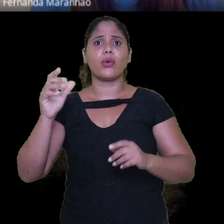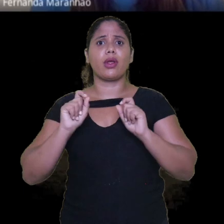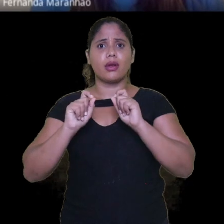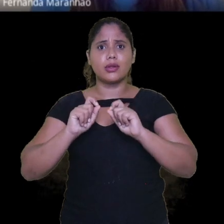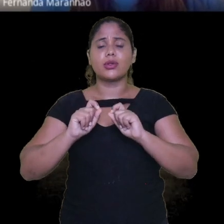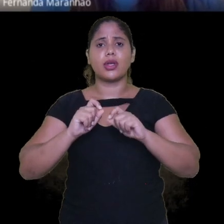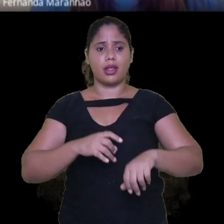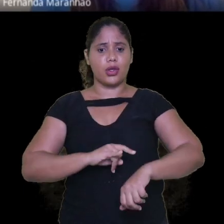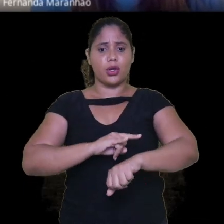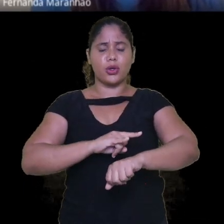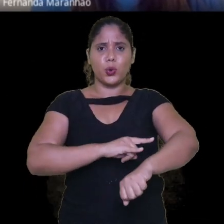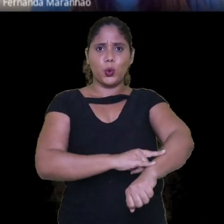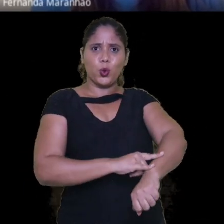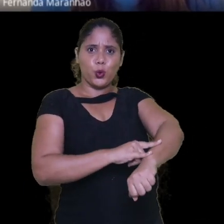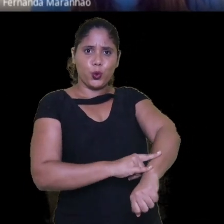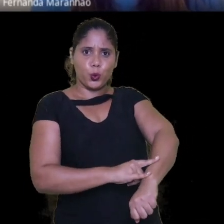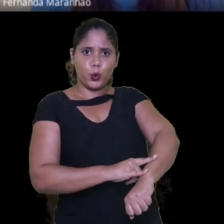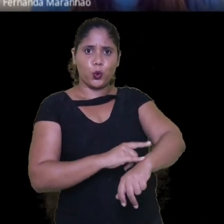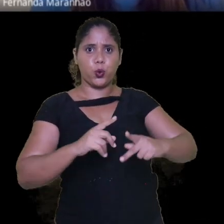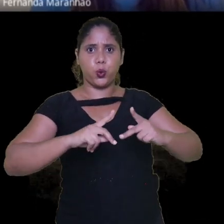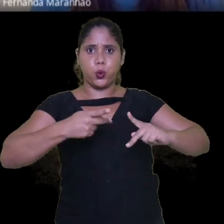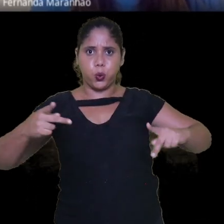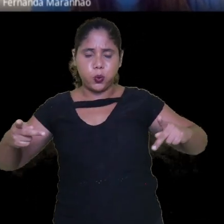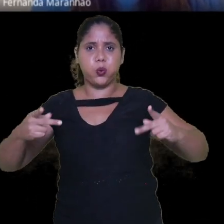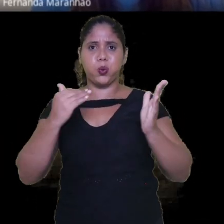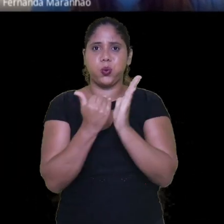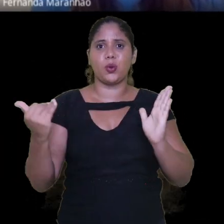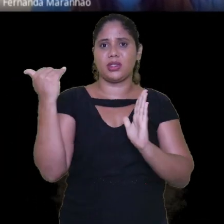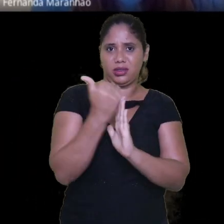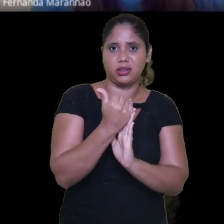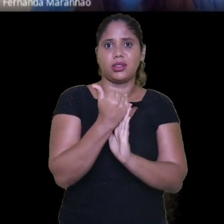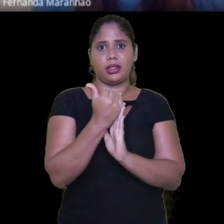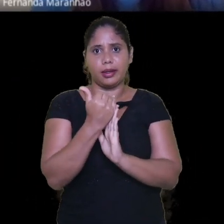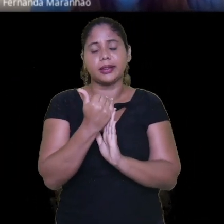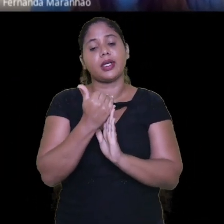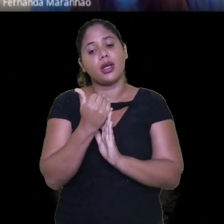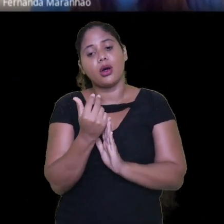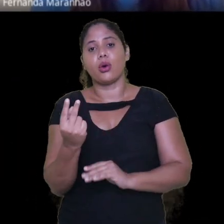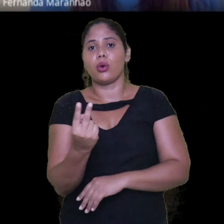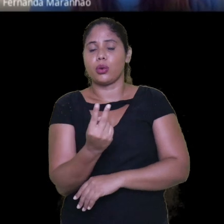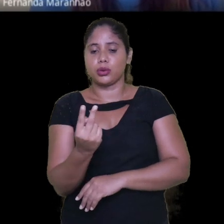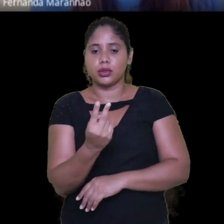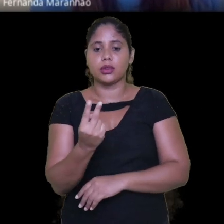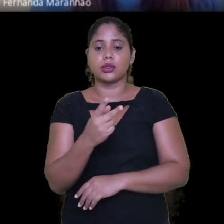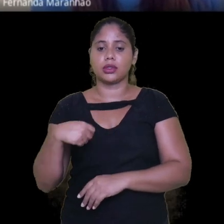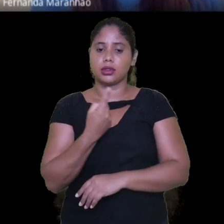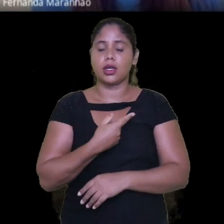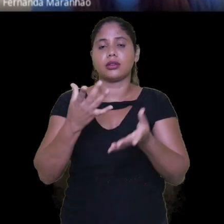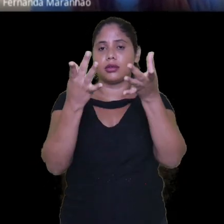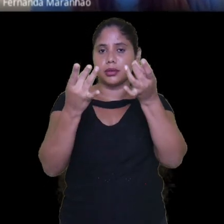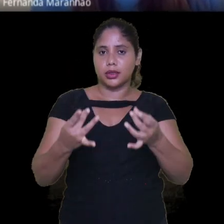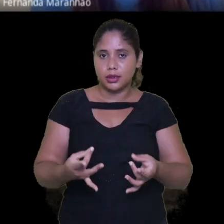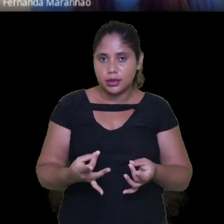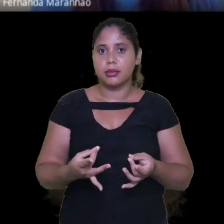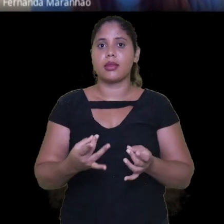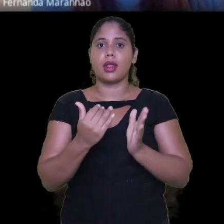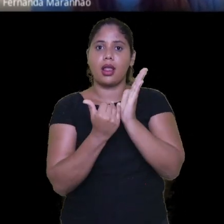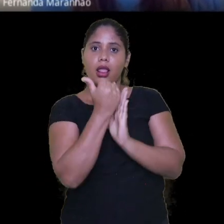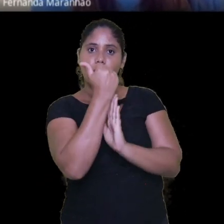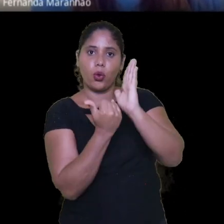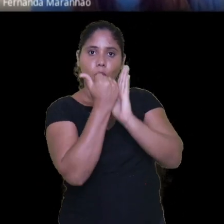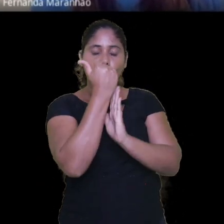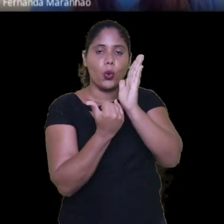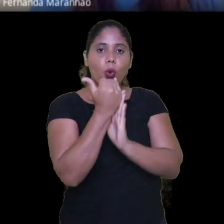tem a sua resolução com a retirada da placenta. A hipertensão crônica superposta é outra condição que